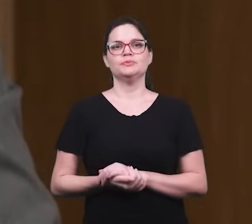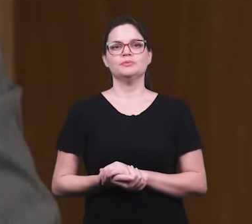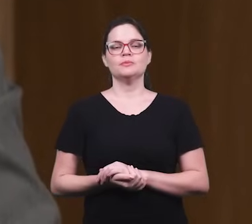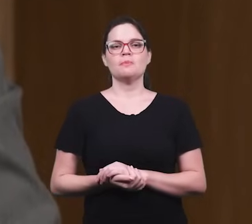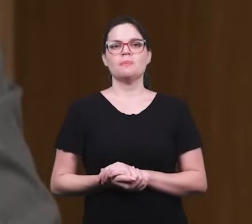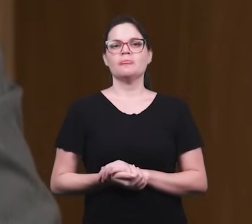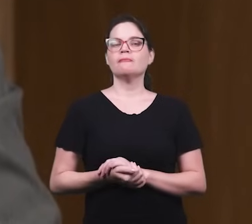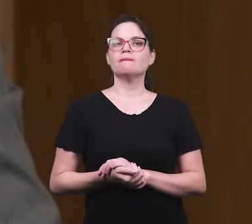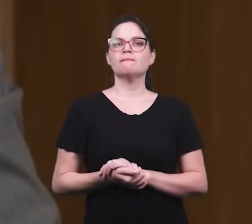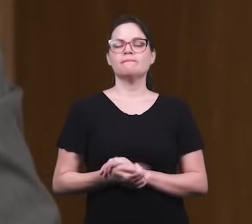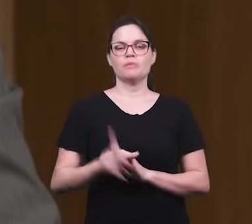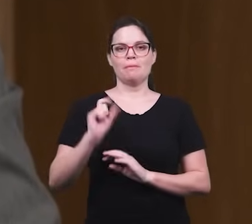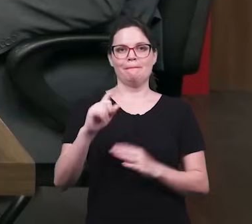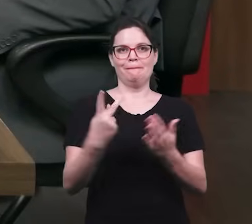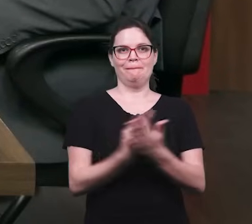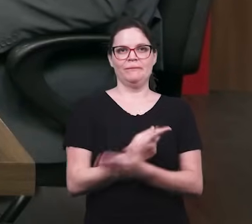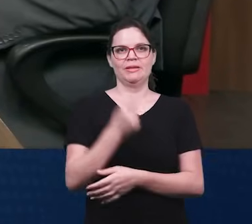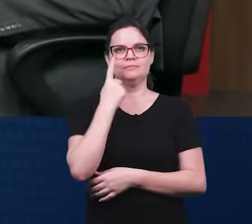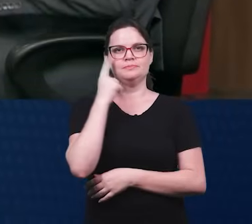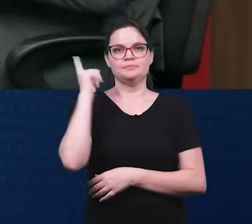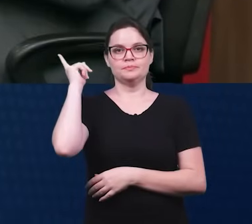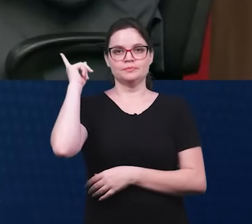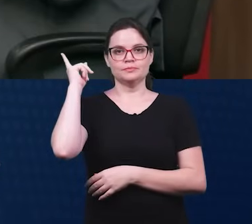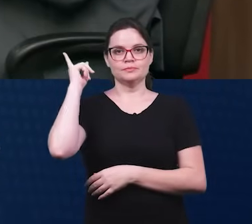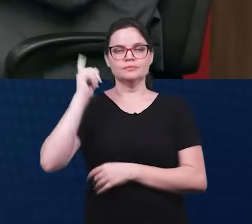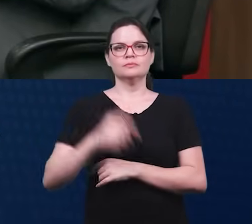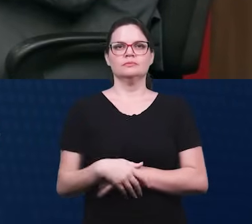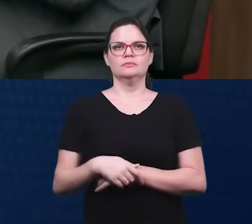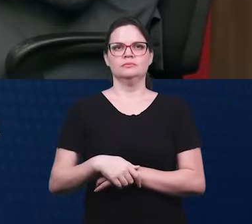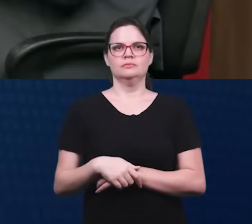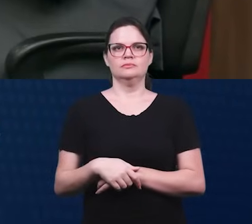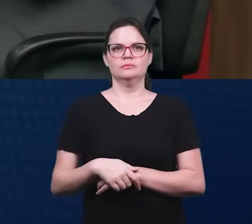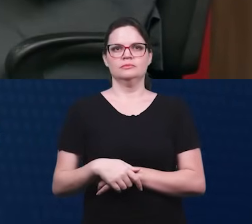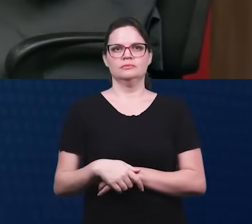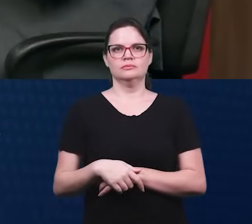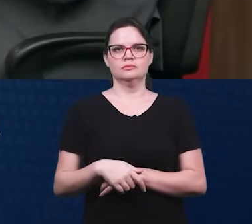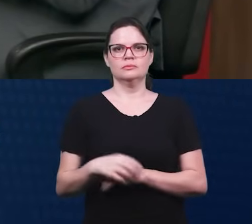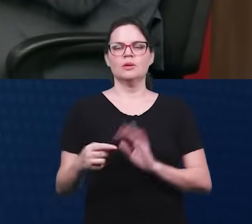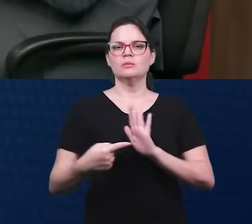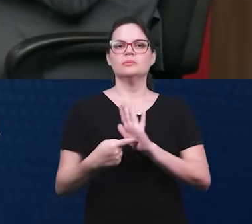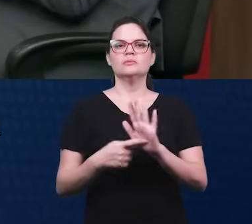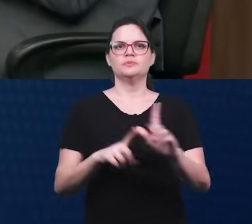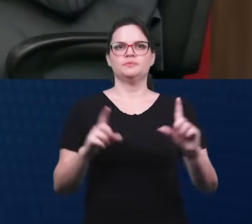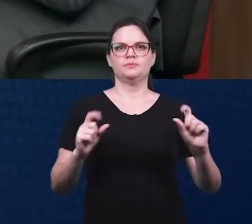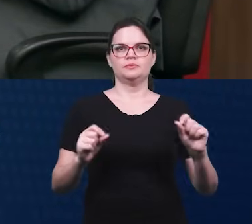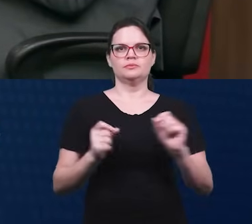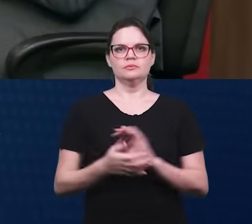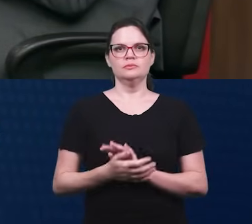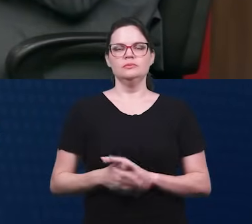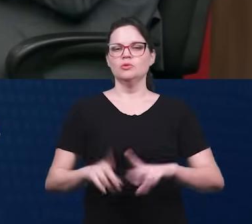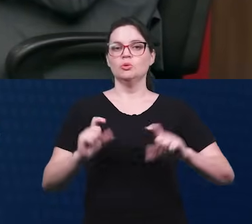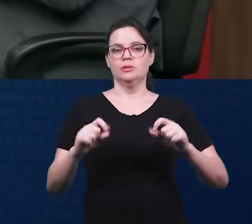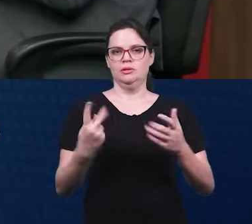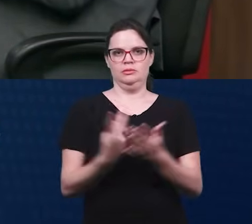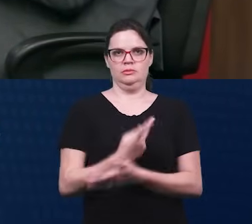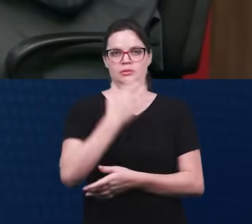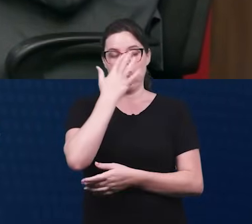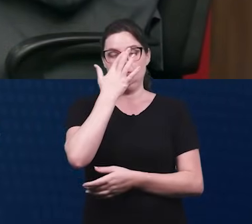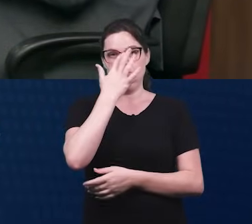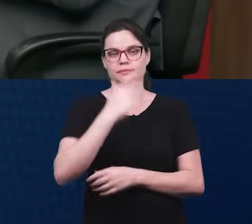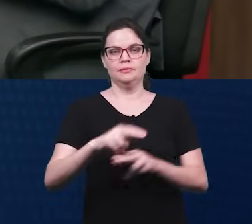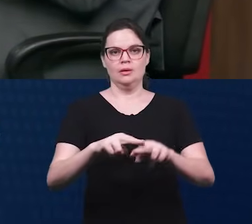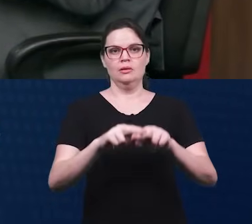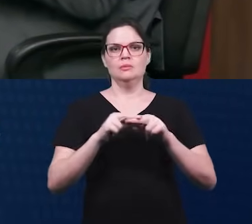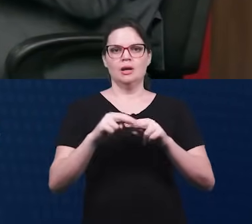essa reportagem, isso foi trazido assim, até por uma questão de marketing, se colocou isso, mas o que foi feito?